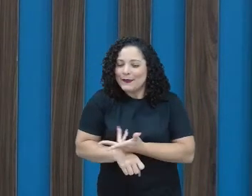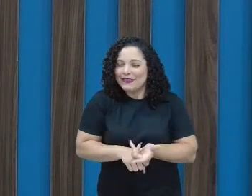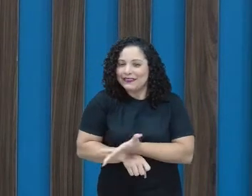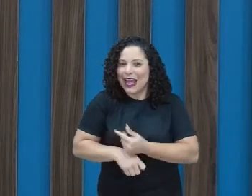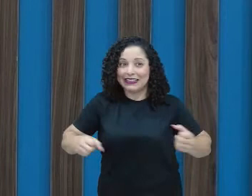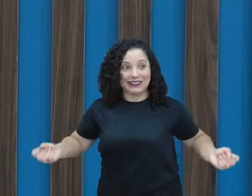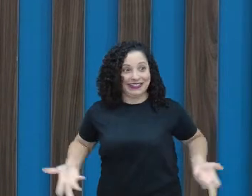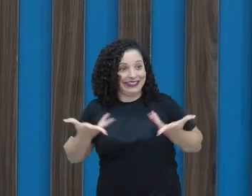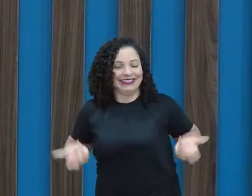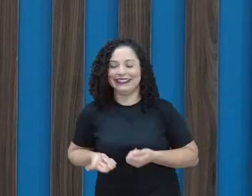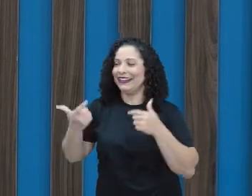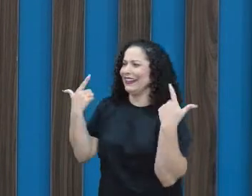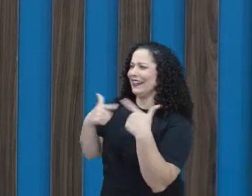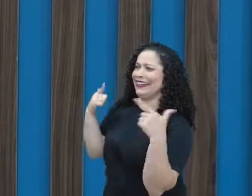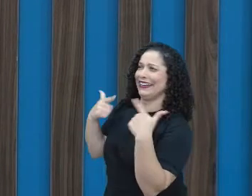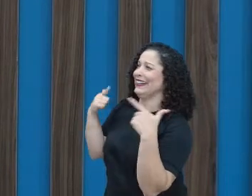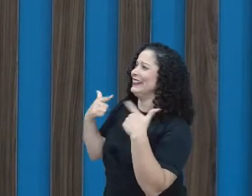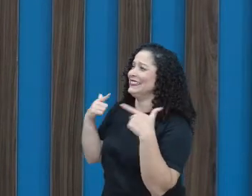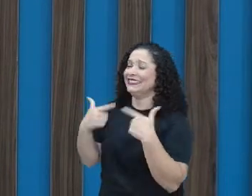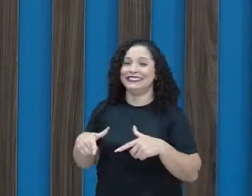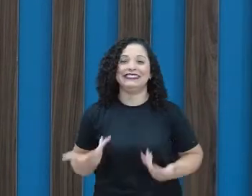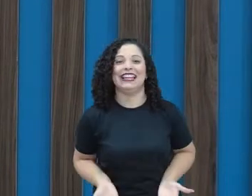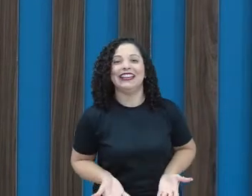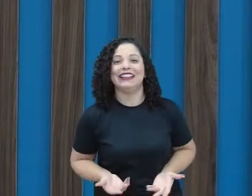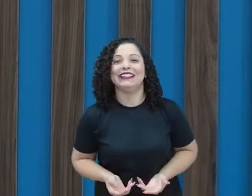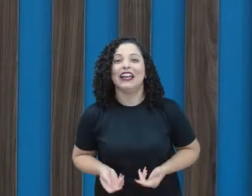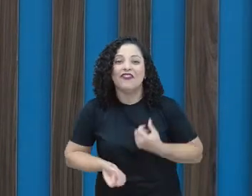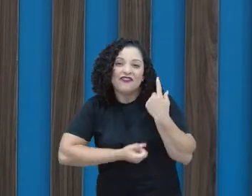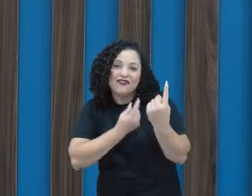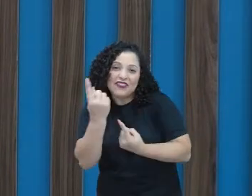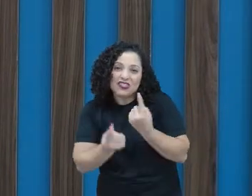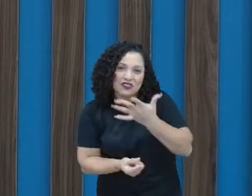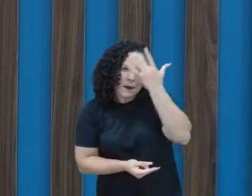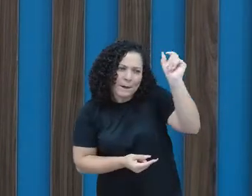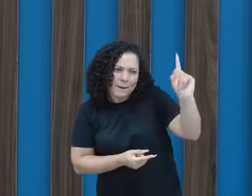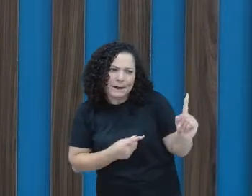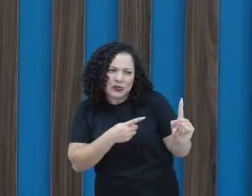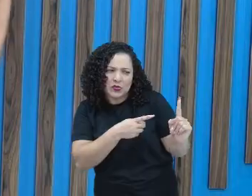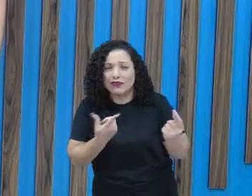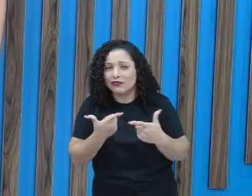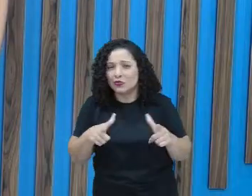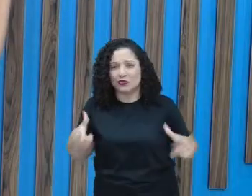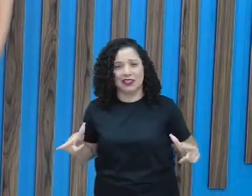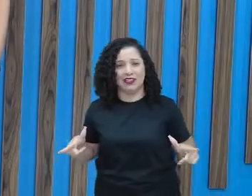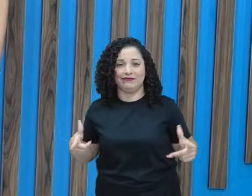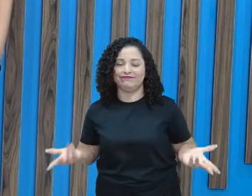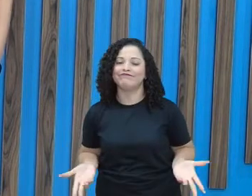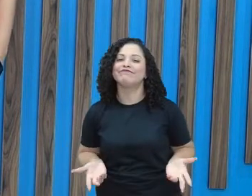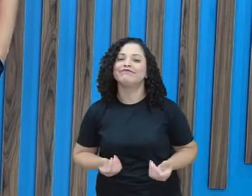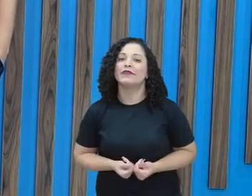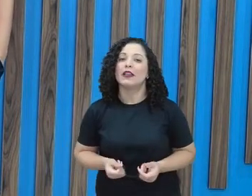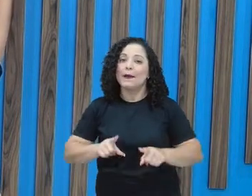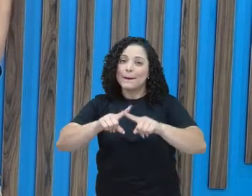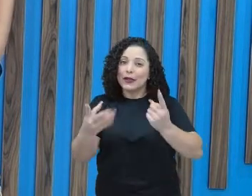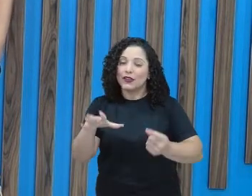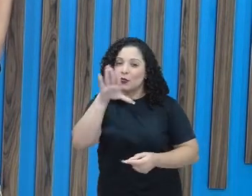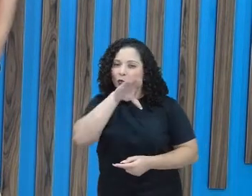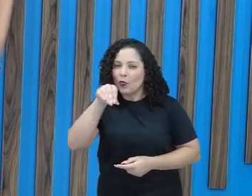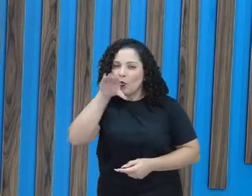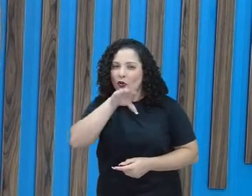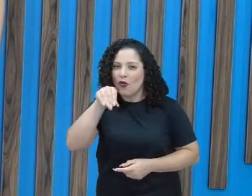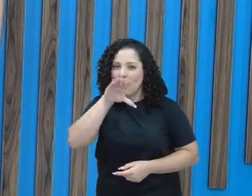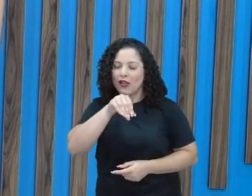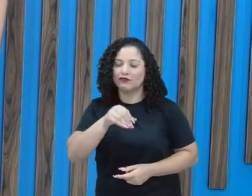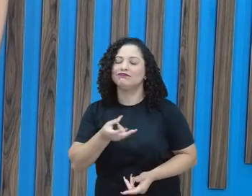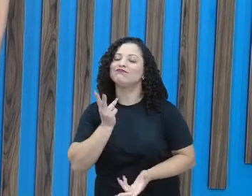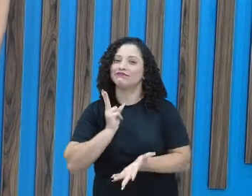outra, você ia dizer, que Mas graça é tem, né? porque nos gêneros orais a gente não pode desconsiderar o